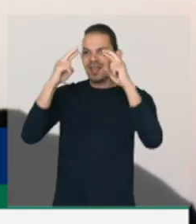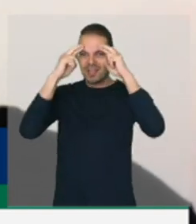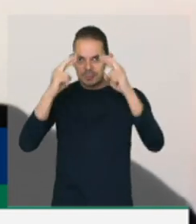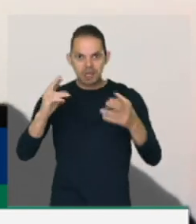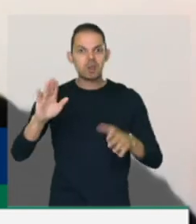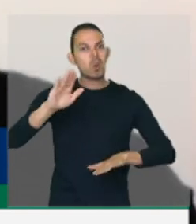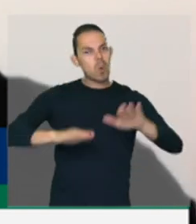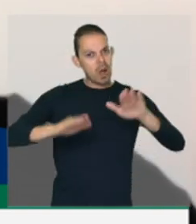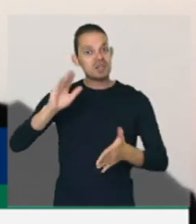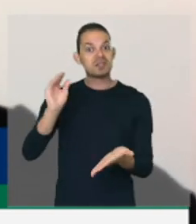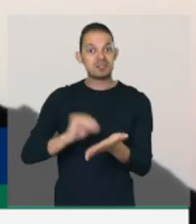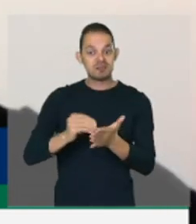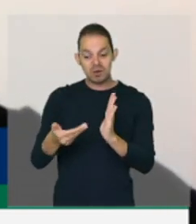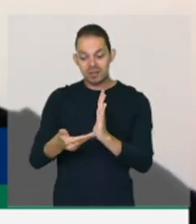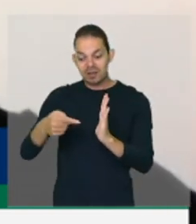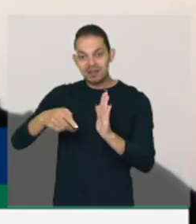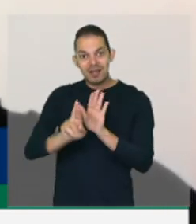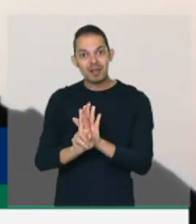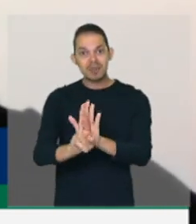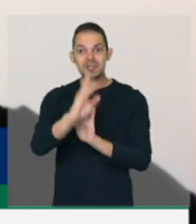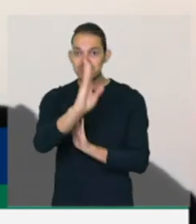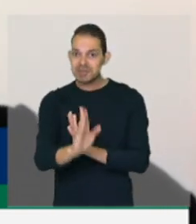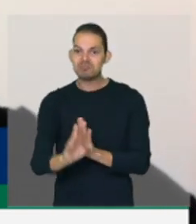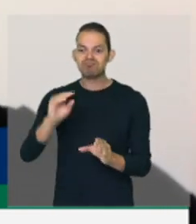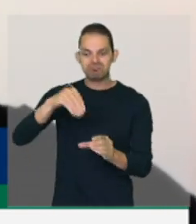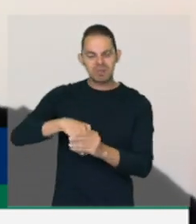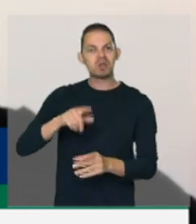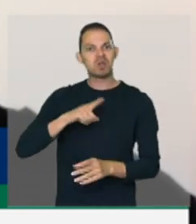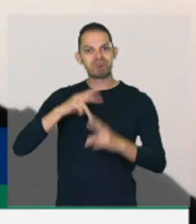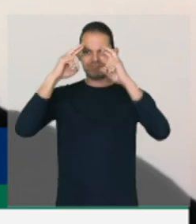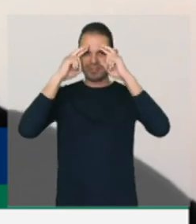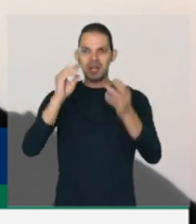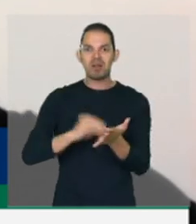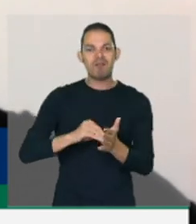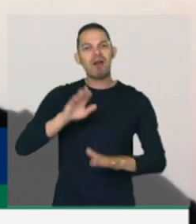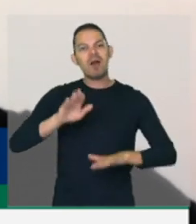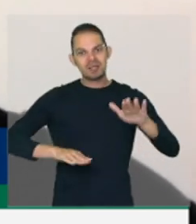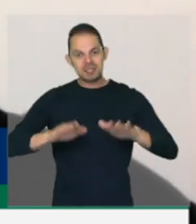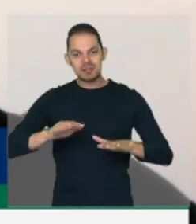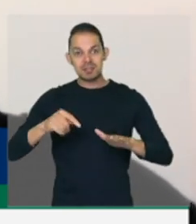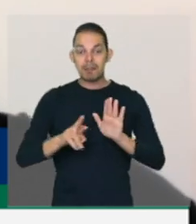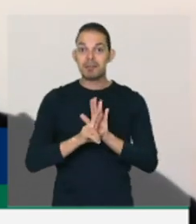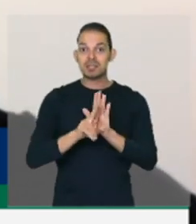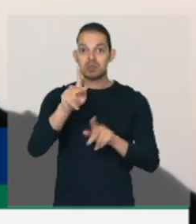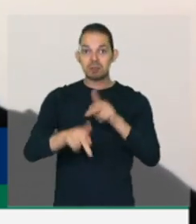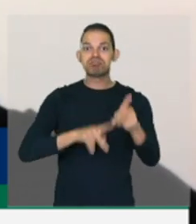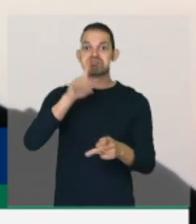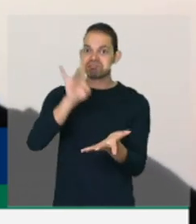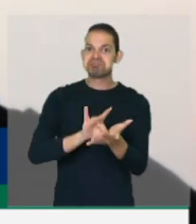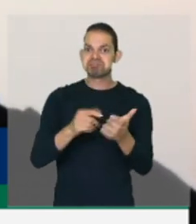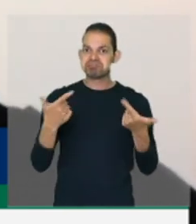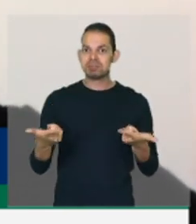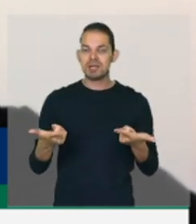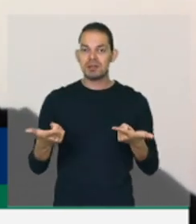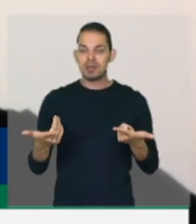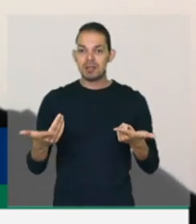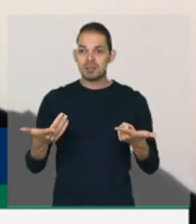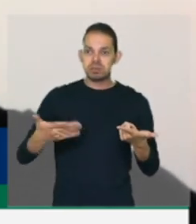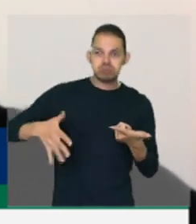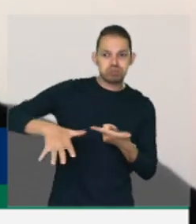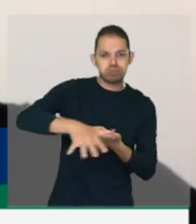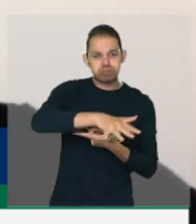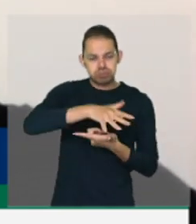talvez, na casa que representa o Brasil. A Câmara dos Deputados é a representação do povo, de fato. E, durante todo esse